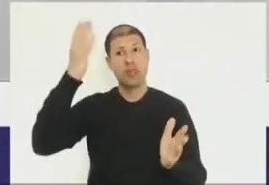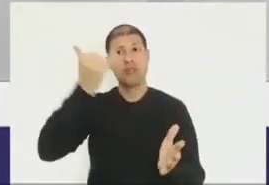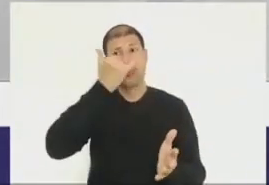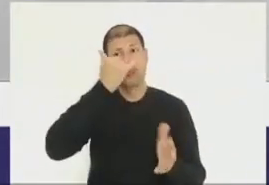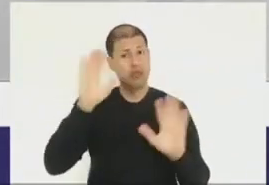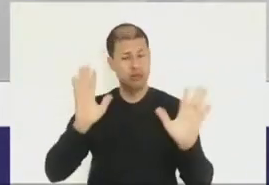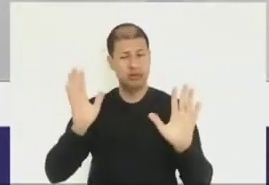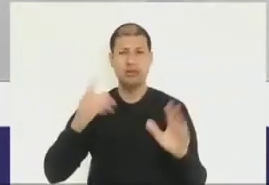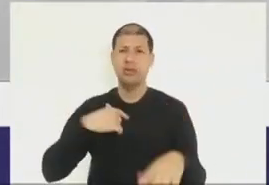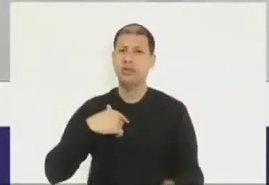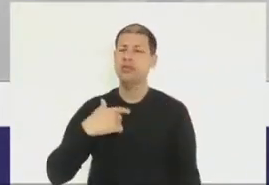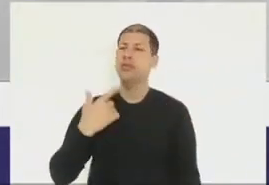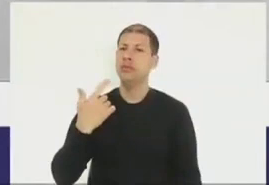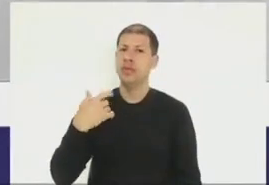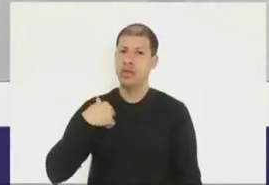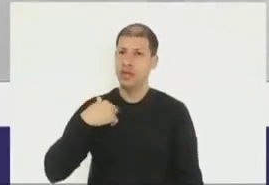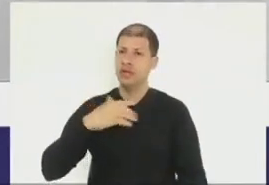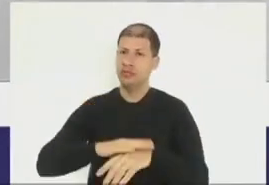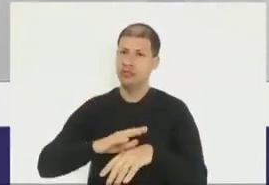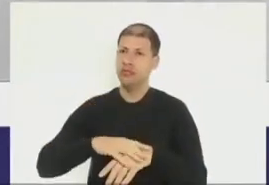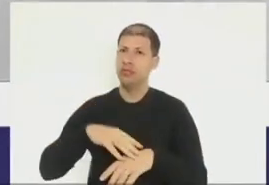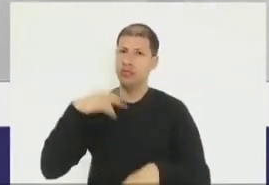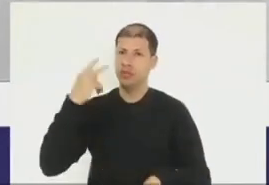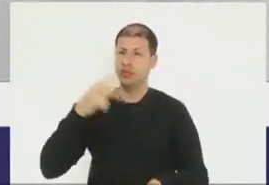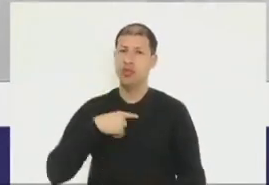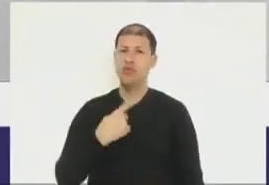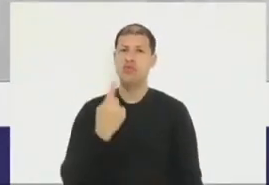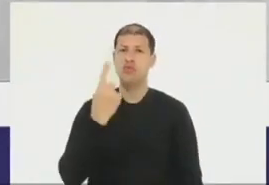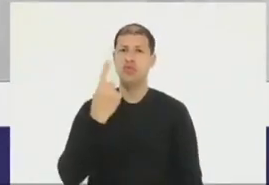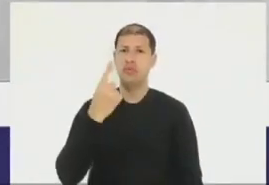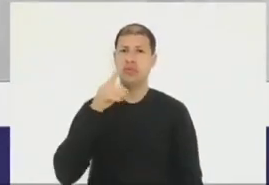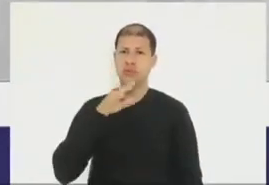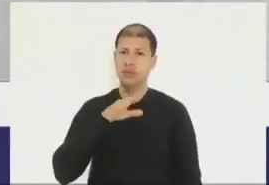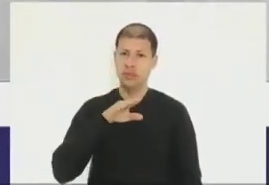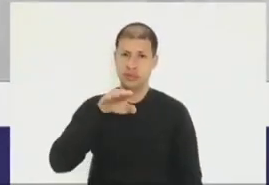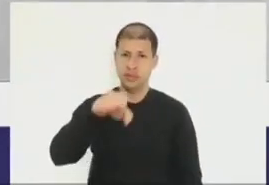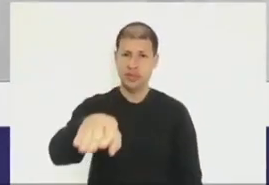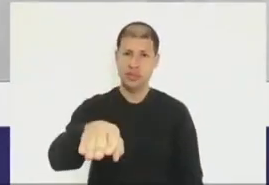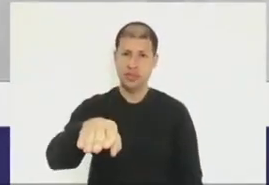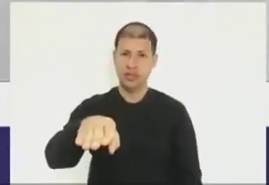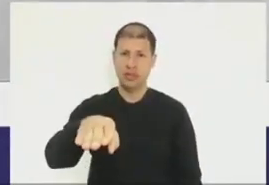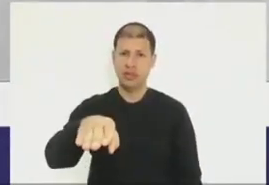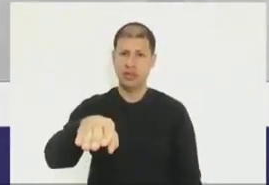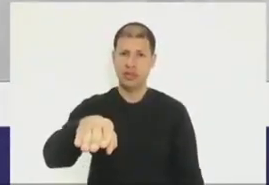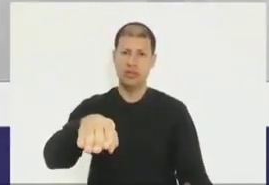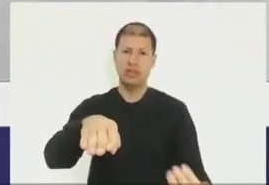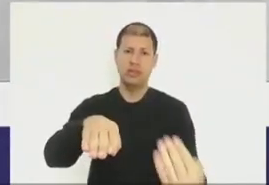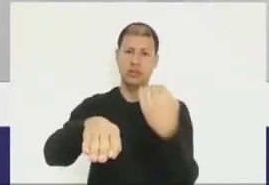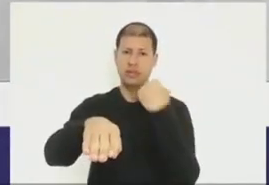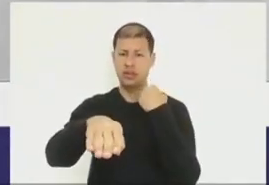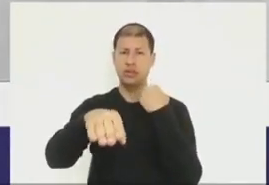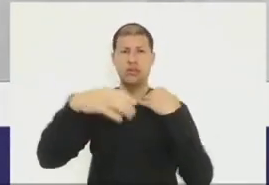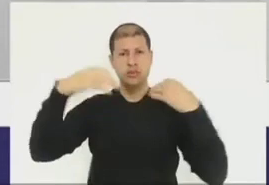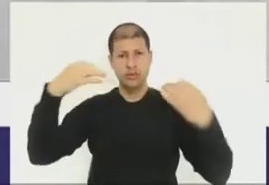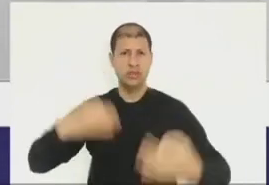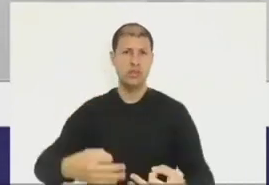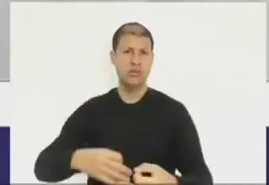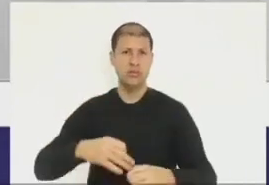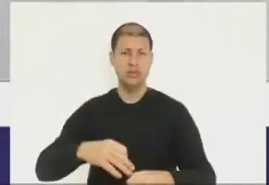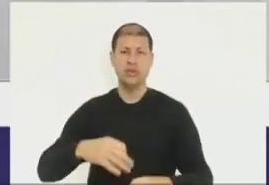desse vereador, que é uma mão agora de descer e outra mão para vir. É o correto de